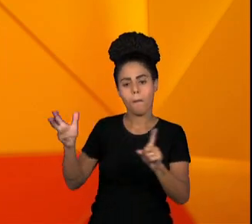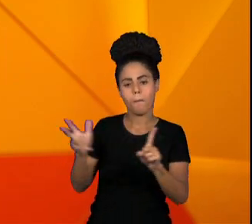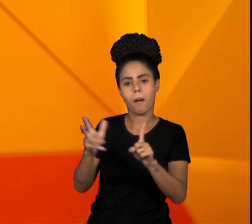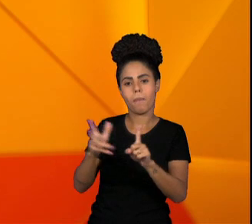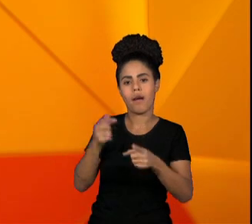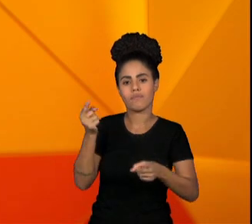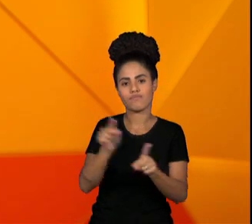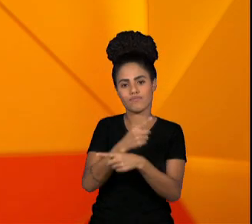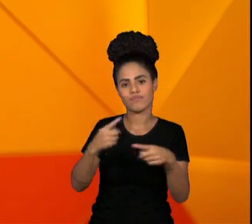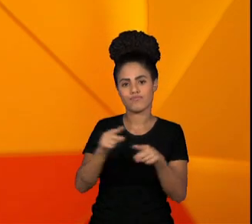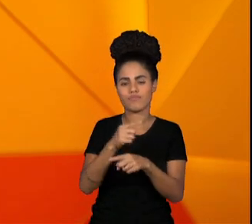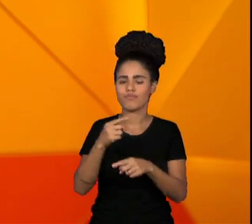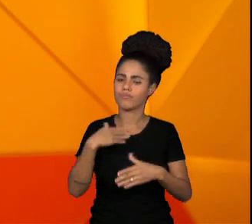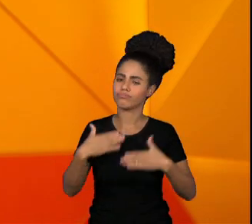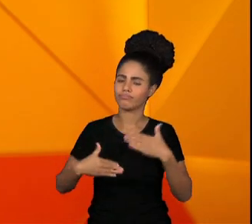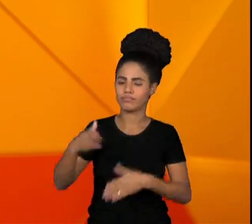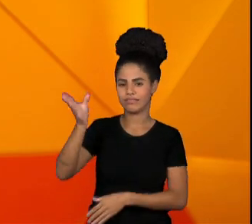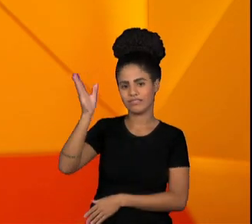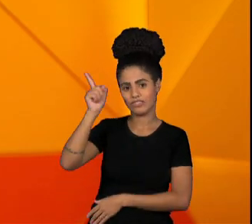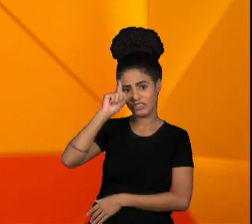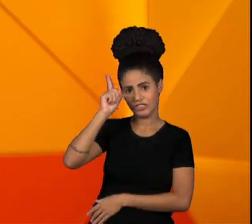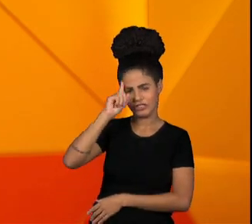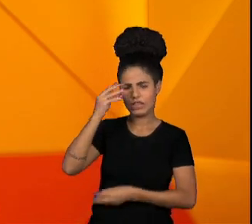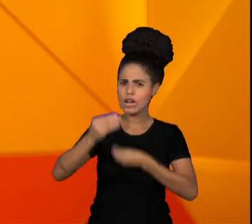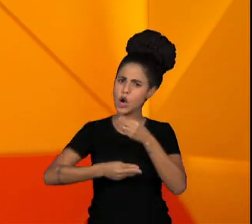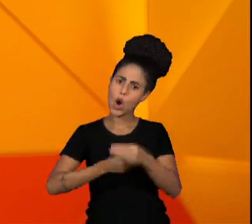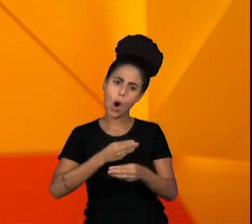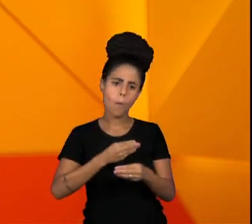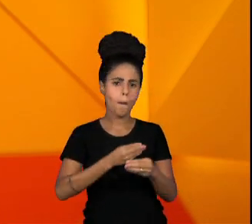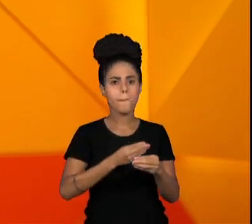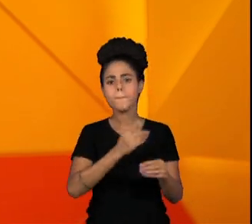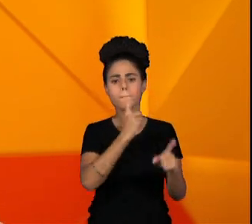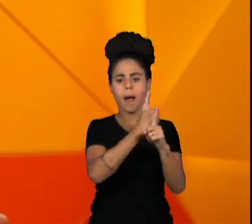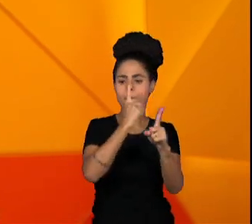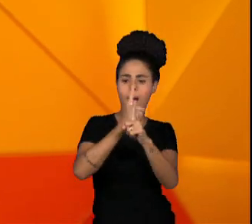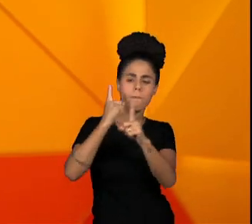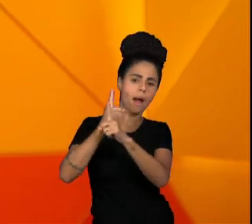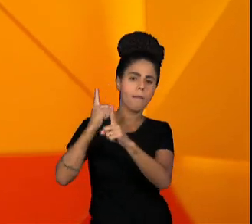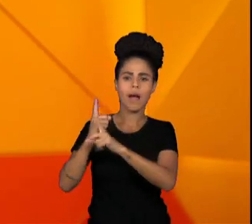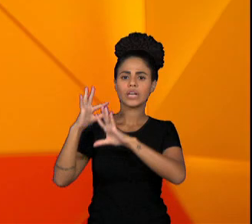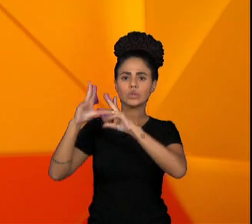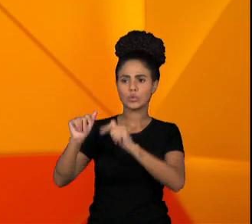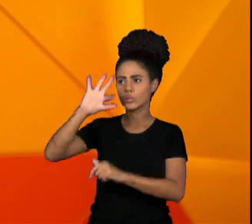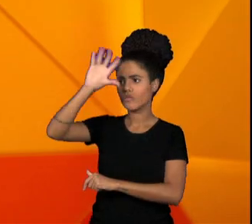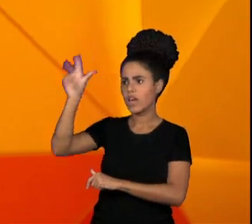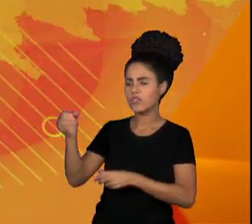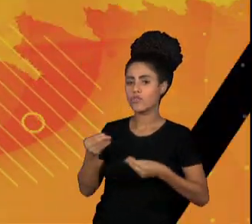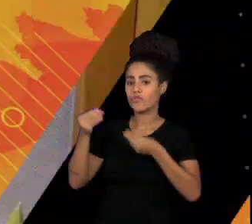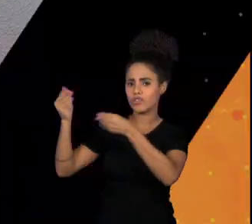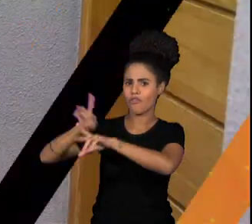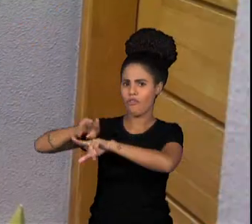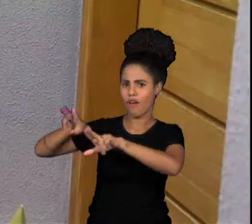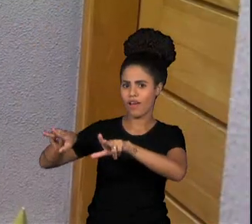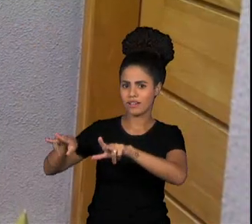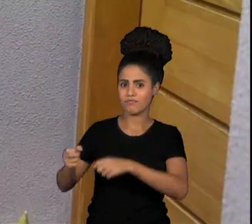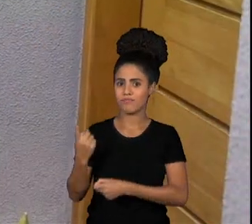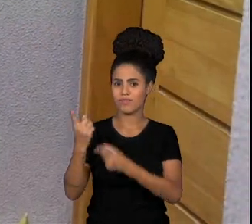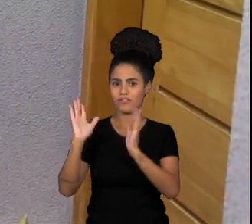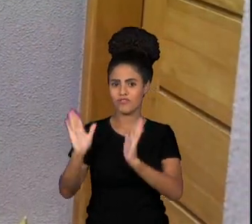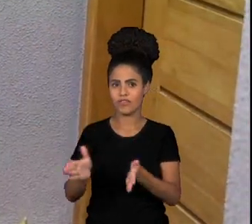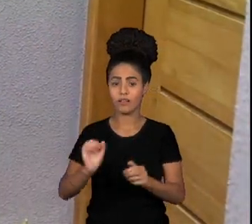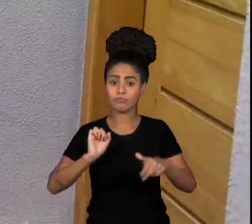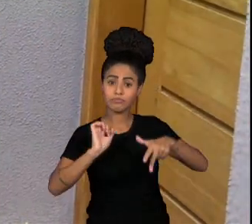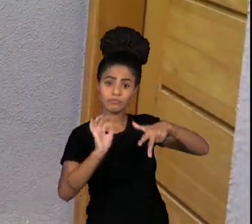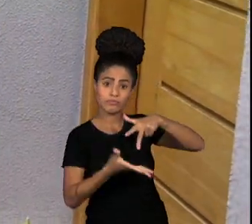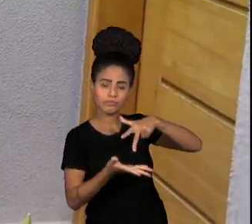música, no comportamento e as descobertas que ele fez durante suas viagens para o continente africano. Estação Livre hoje está na